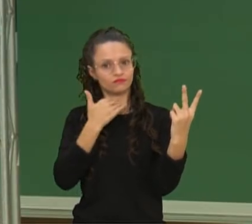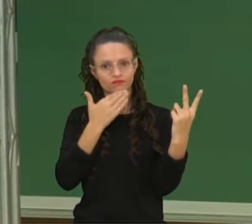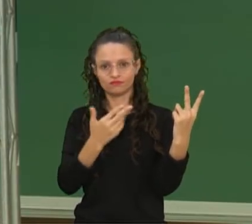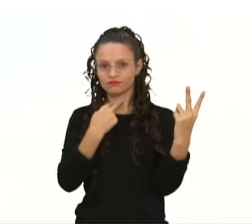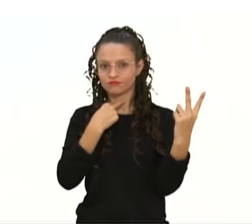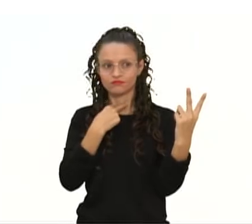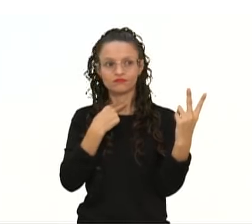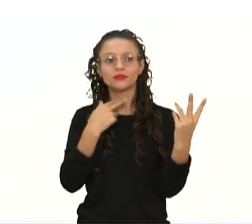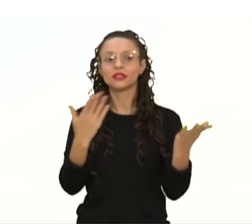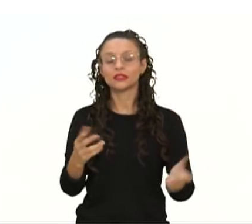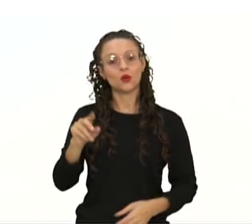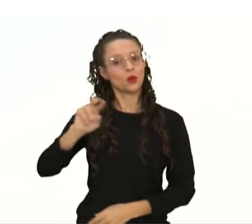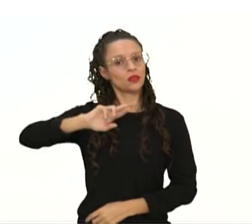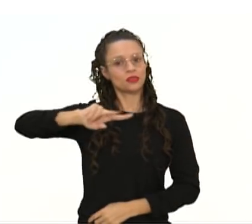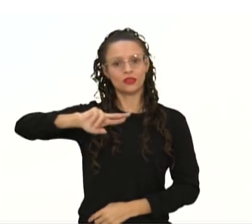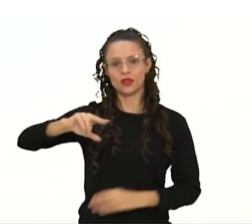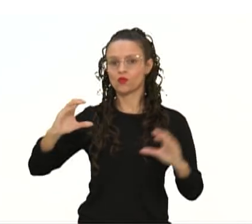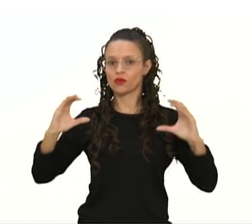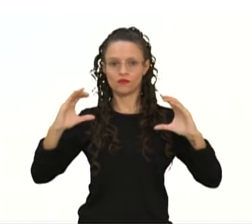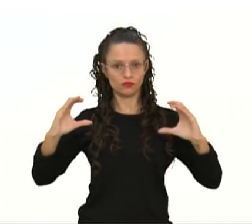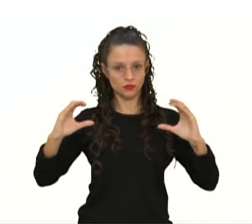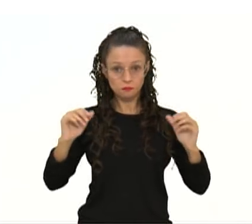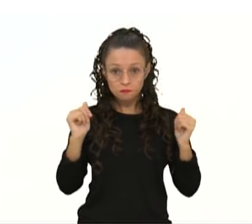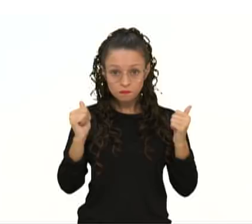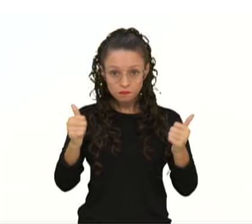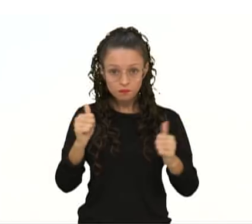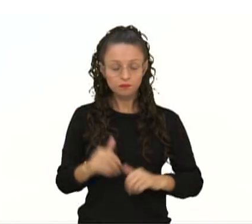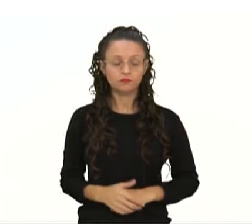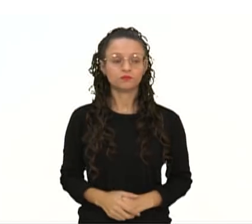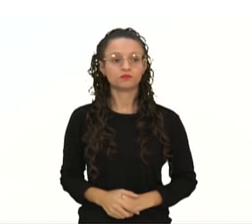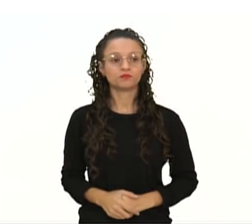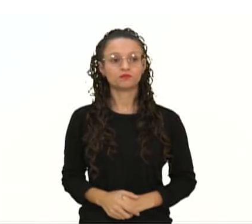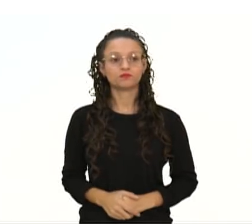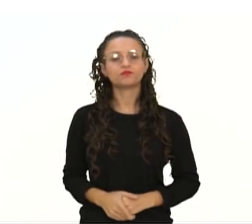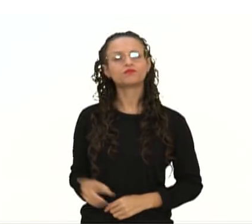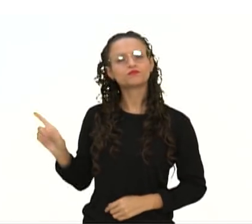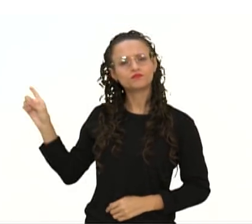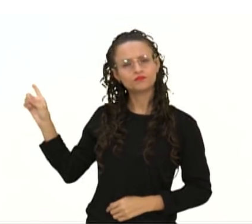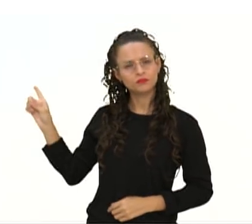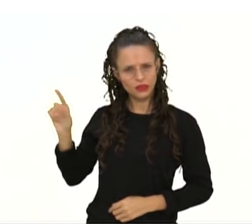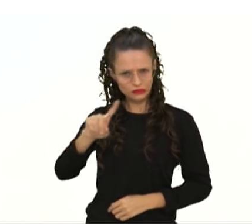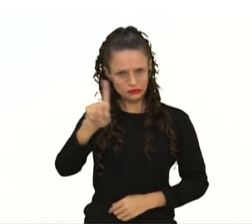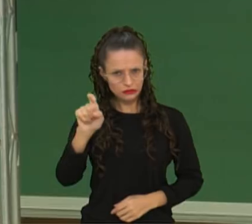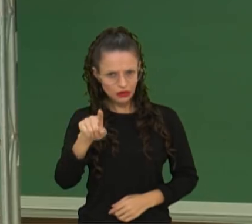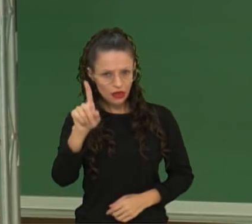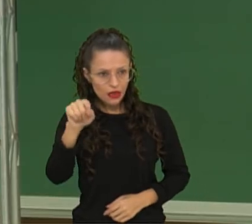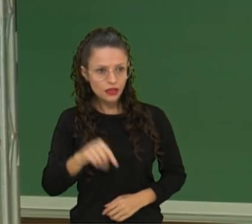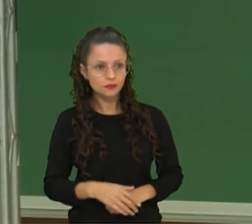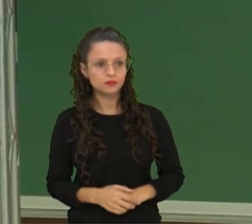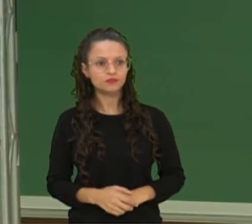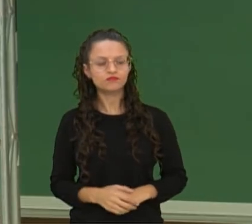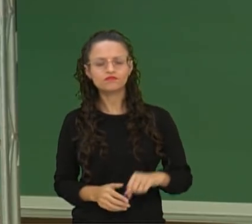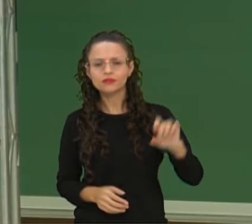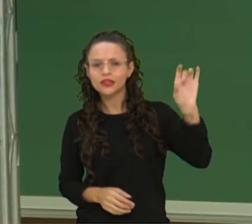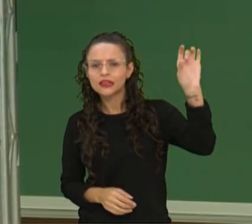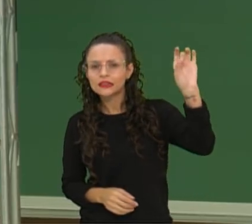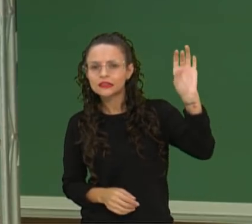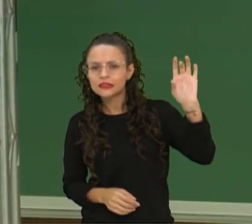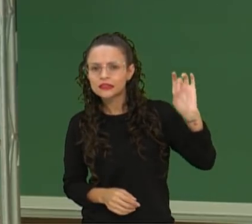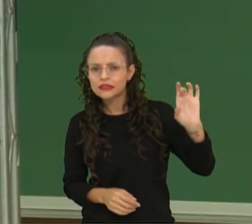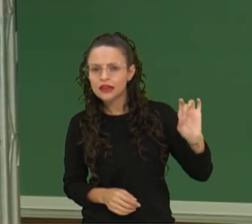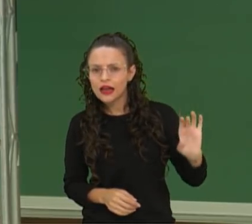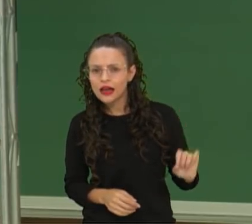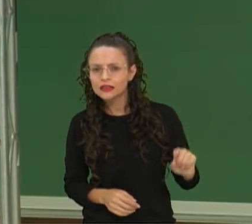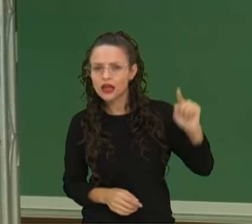caso aqui, não é função. Beleza? E esse caso, será que é função? Para cada elemento do meu